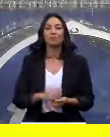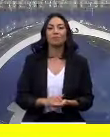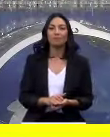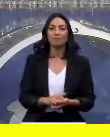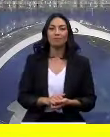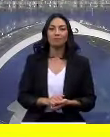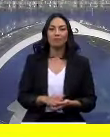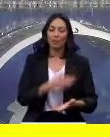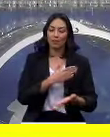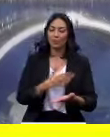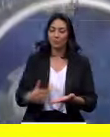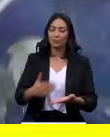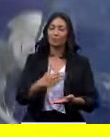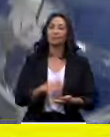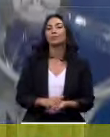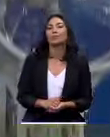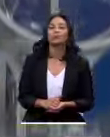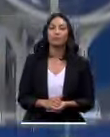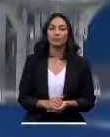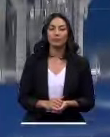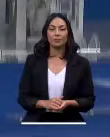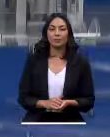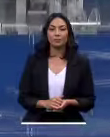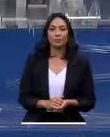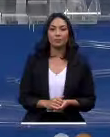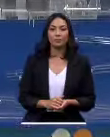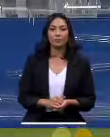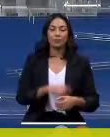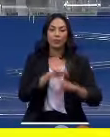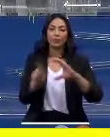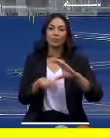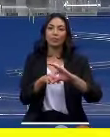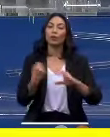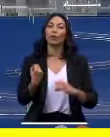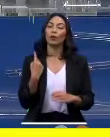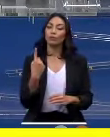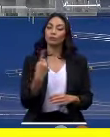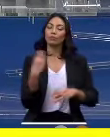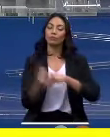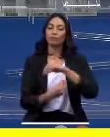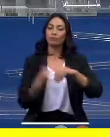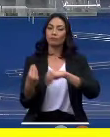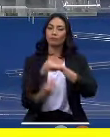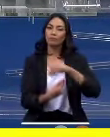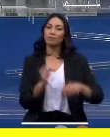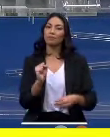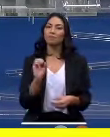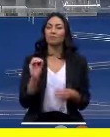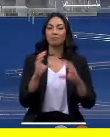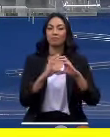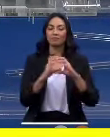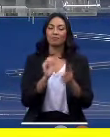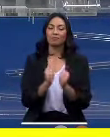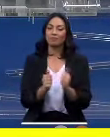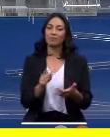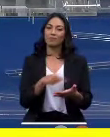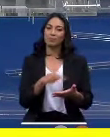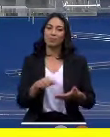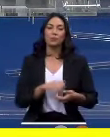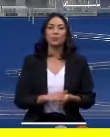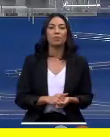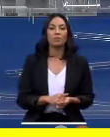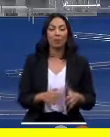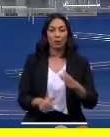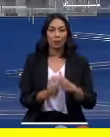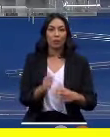posicionadas. Valendo! Globo número 1 embaralhando as 80 bolas da Time Mania.